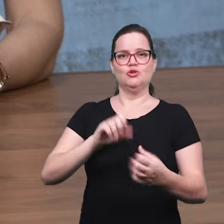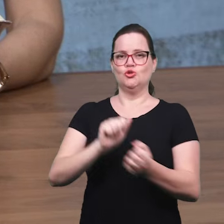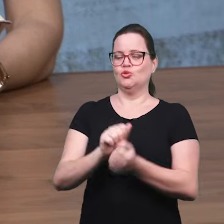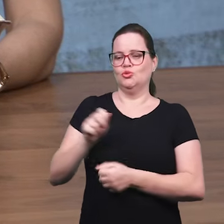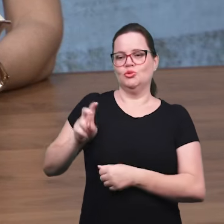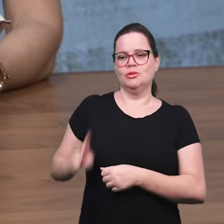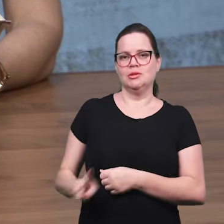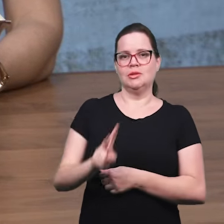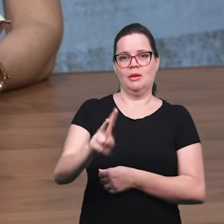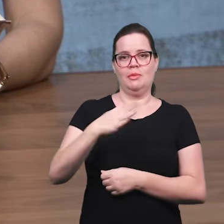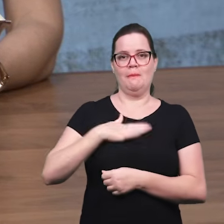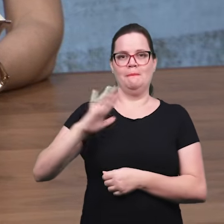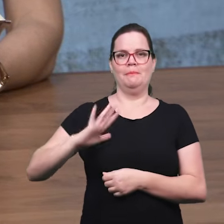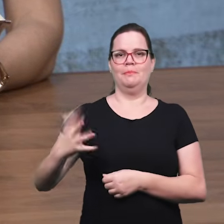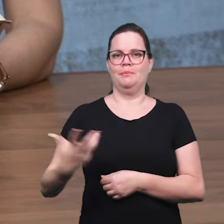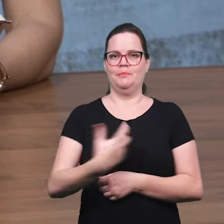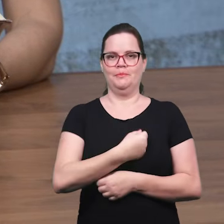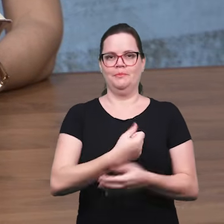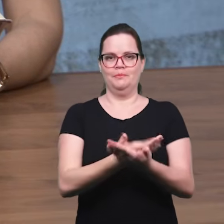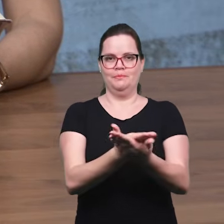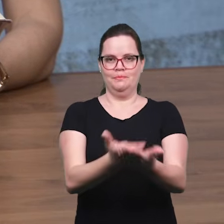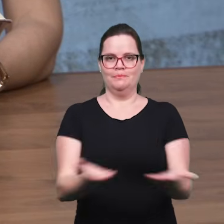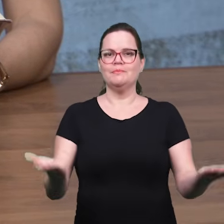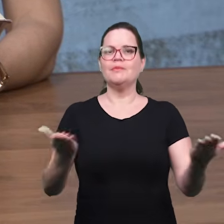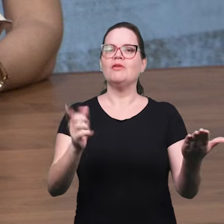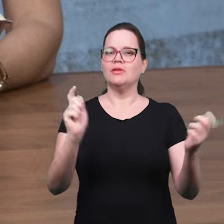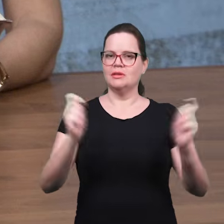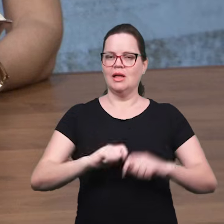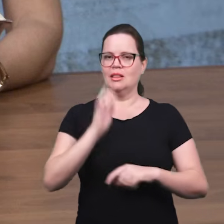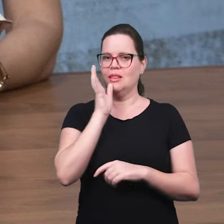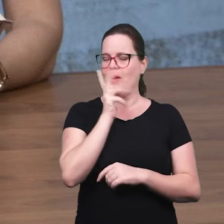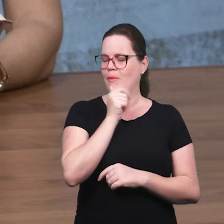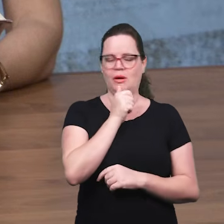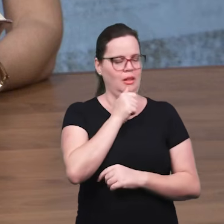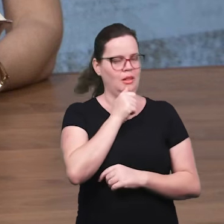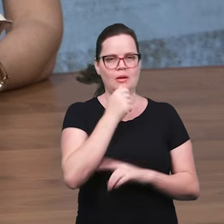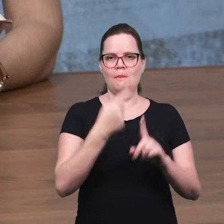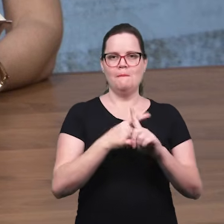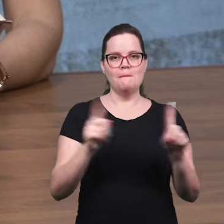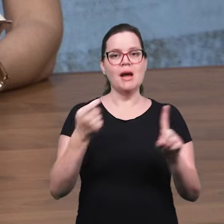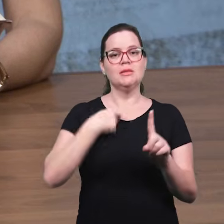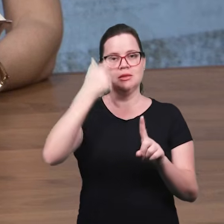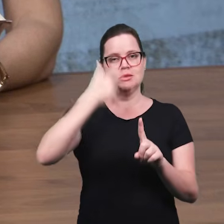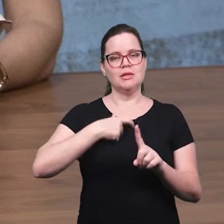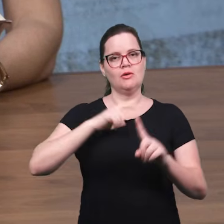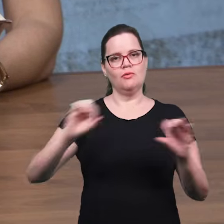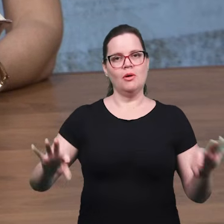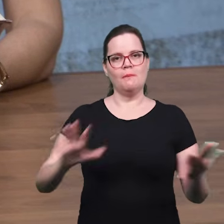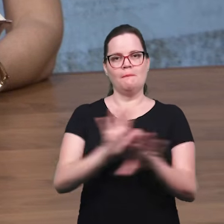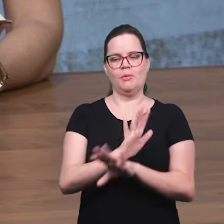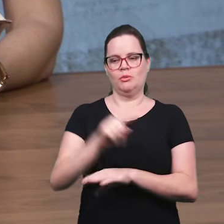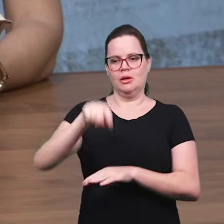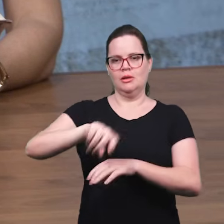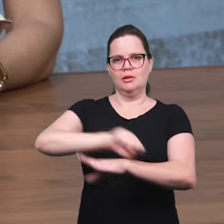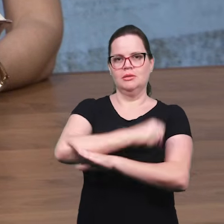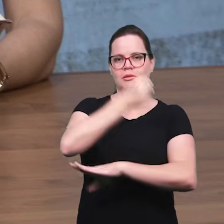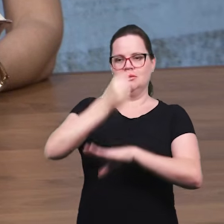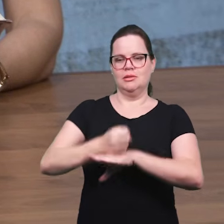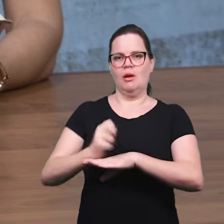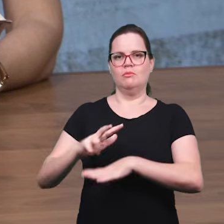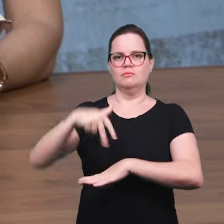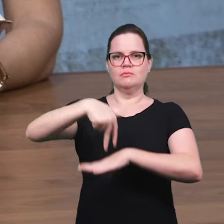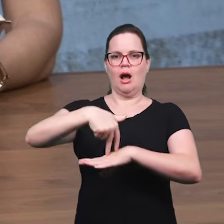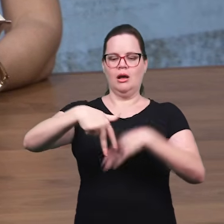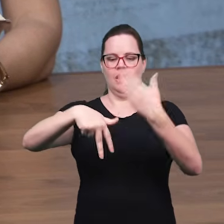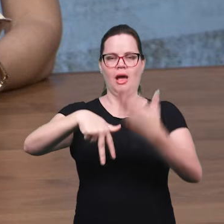a minha salvação não tardará. Mas estabelecerei em Sião a